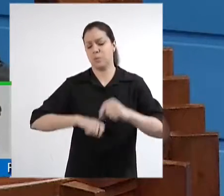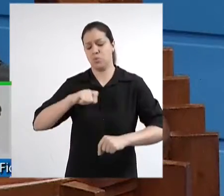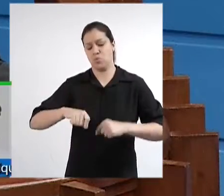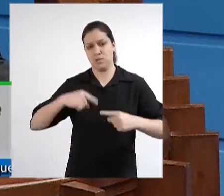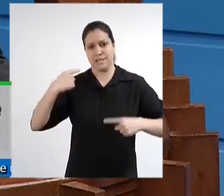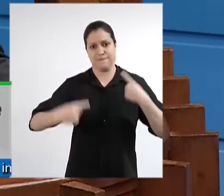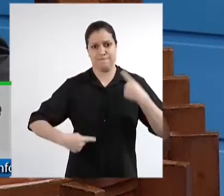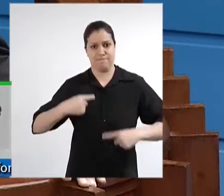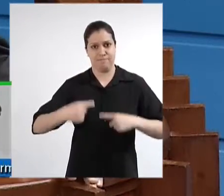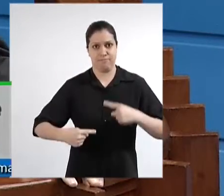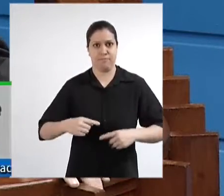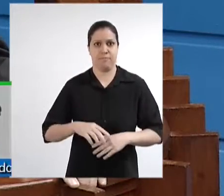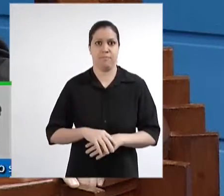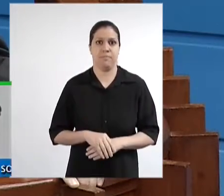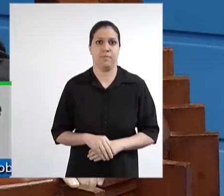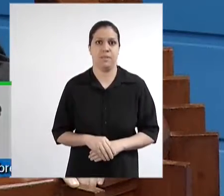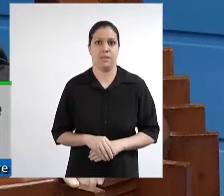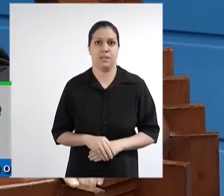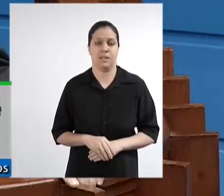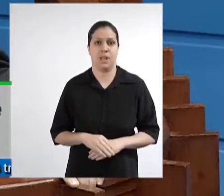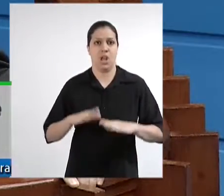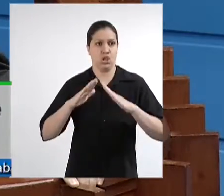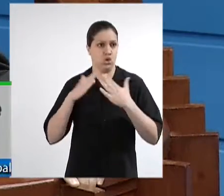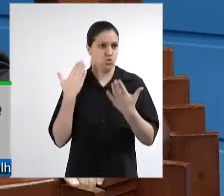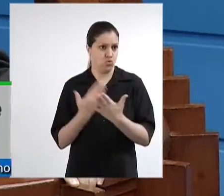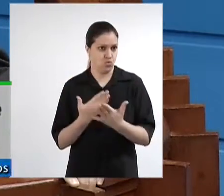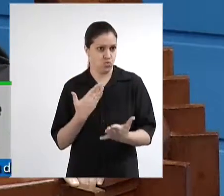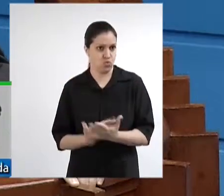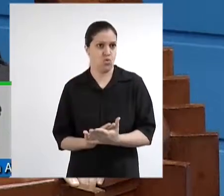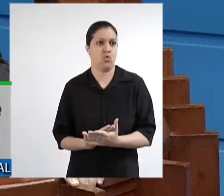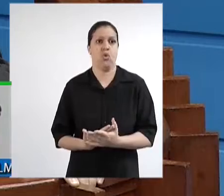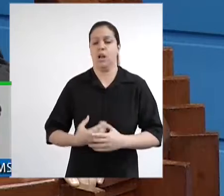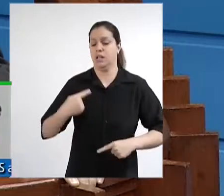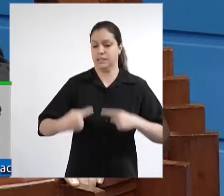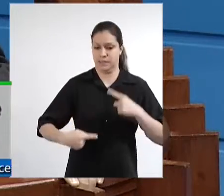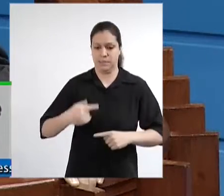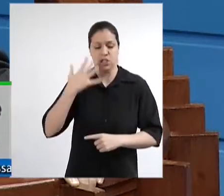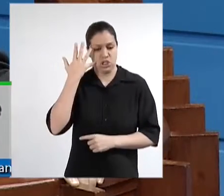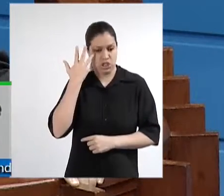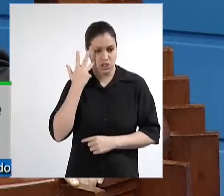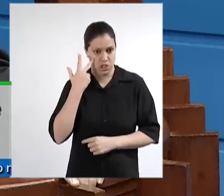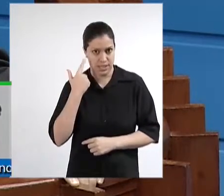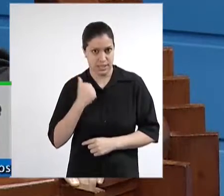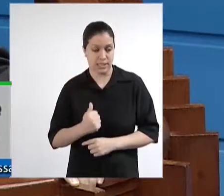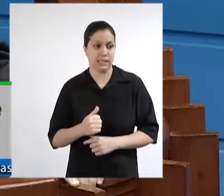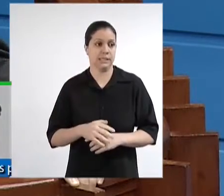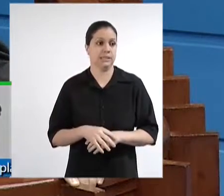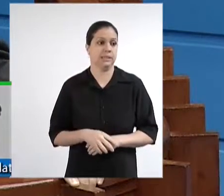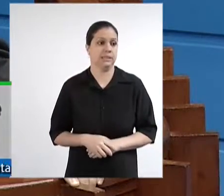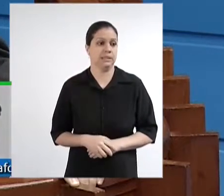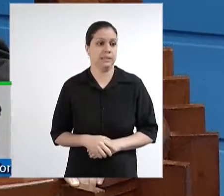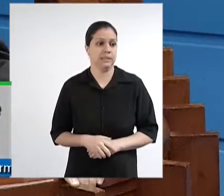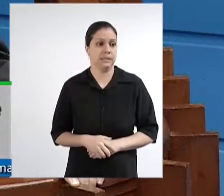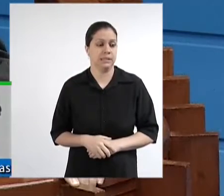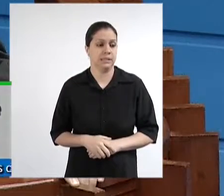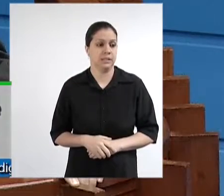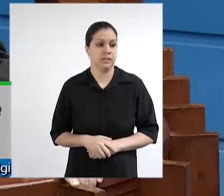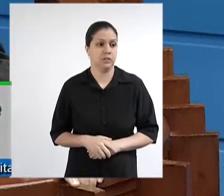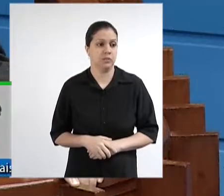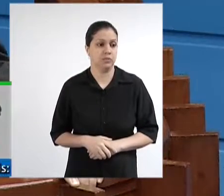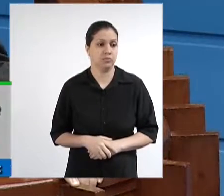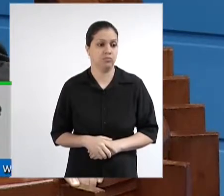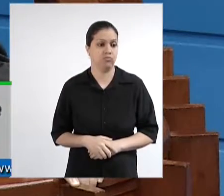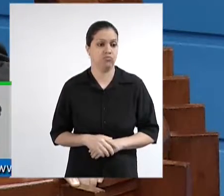debate nas escolas, esse debate com as crianças, passar e fortalecer